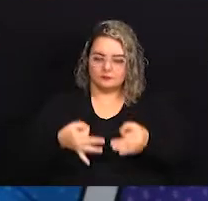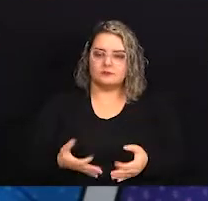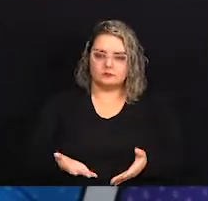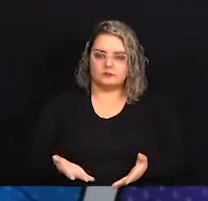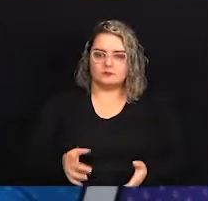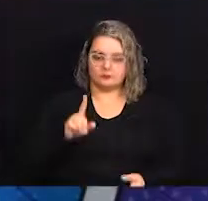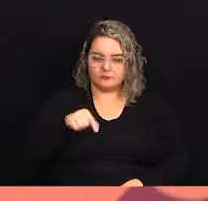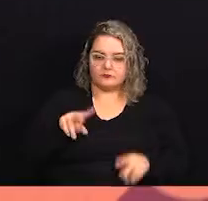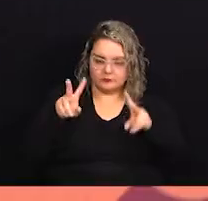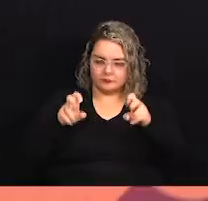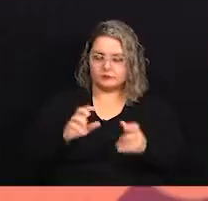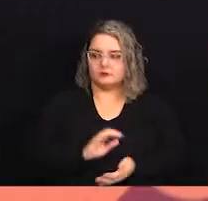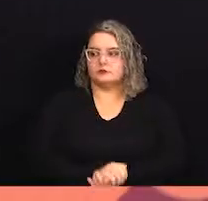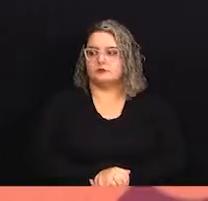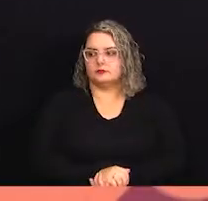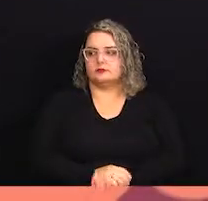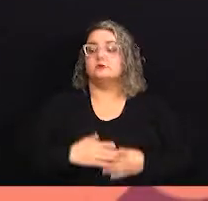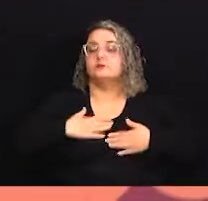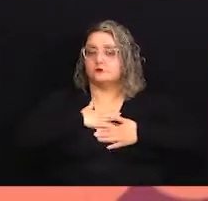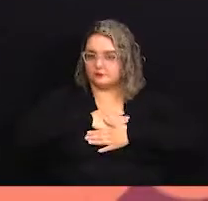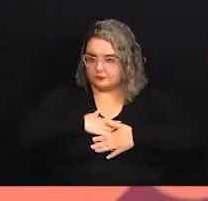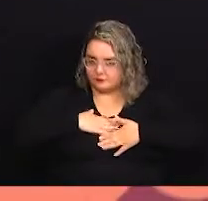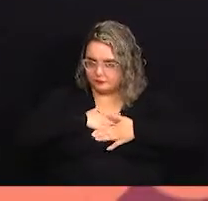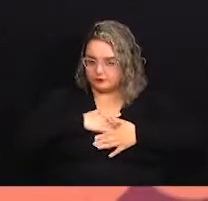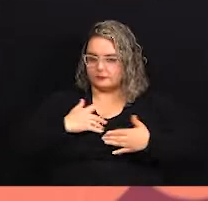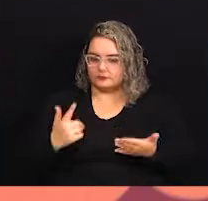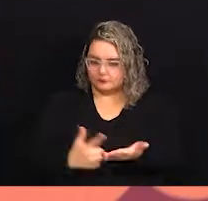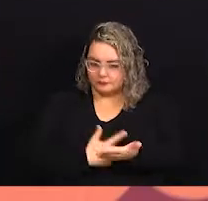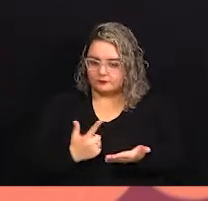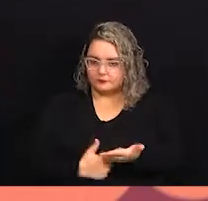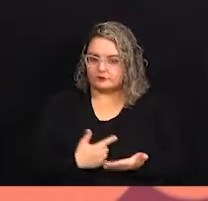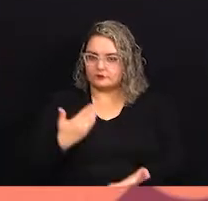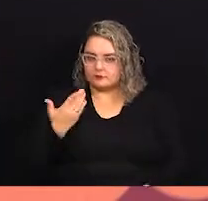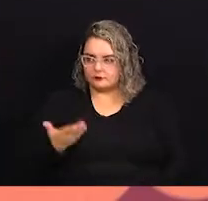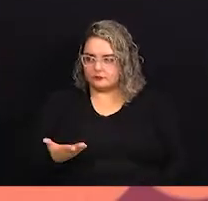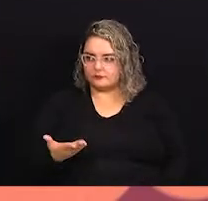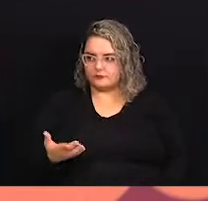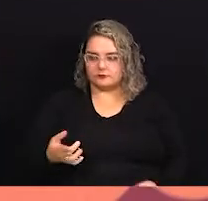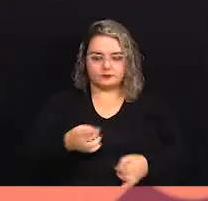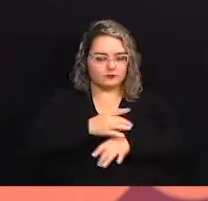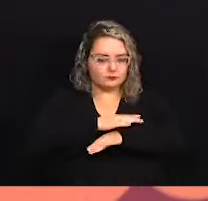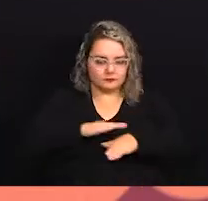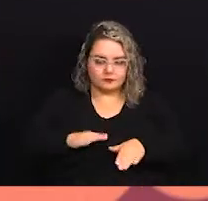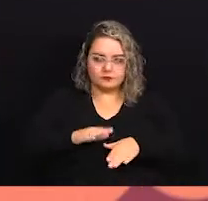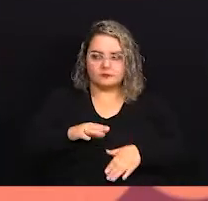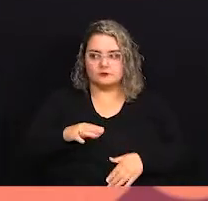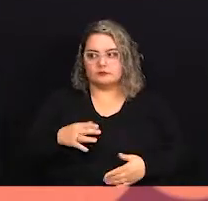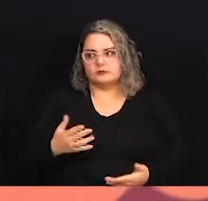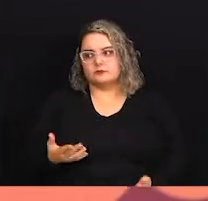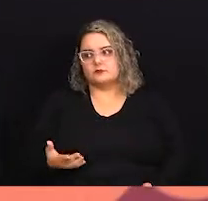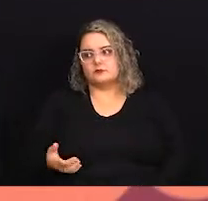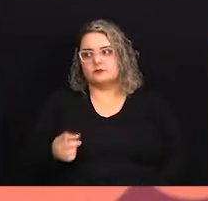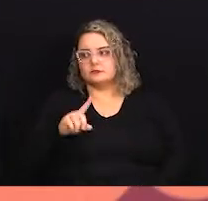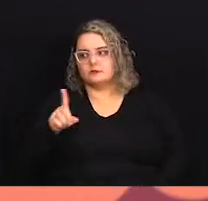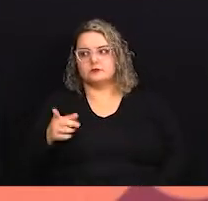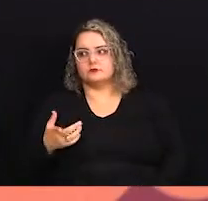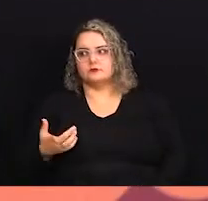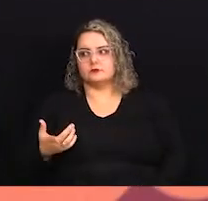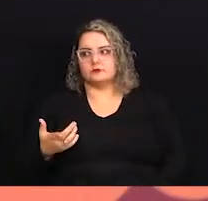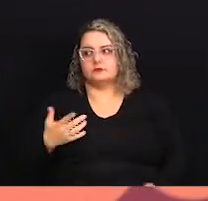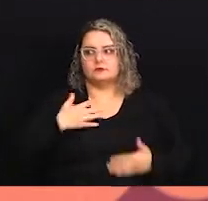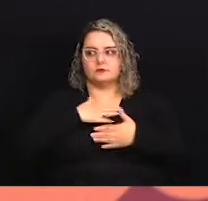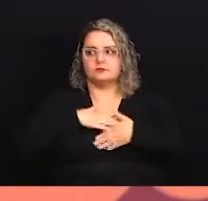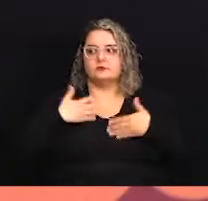que é a questão. Mas você está satisfeita com a obra e para você é ponto final, e não que não